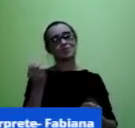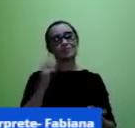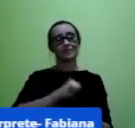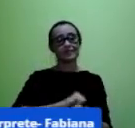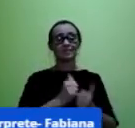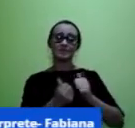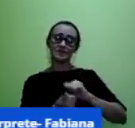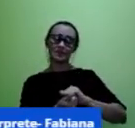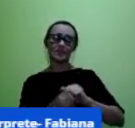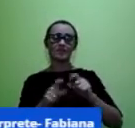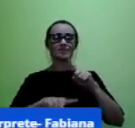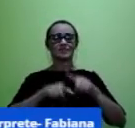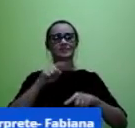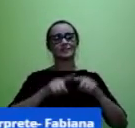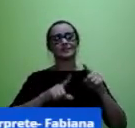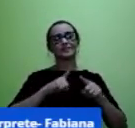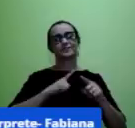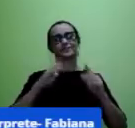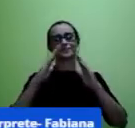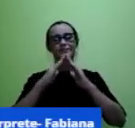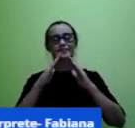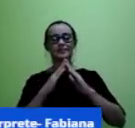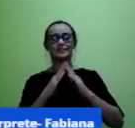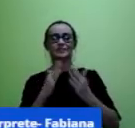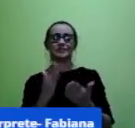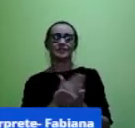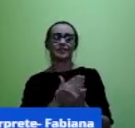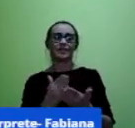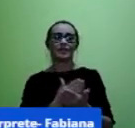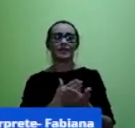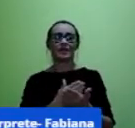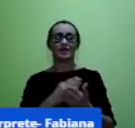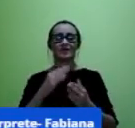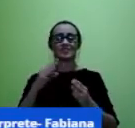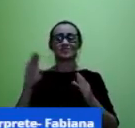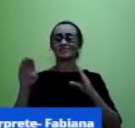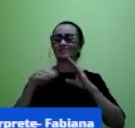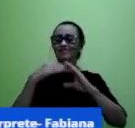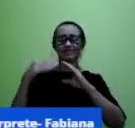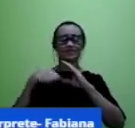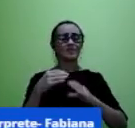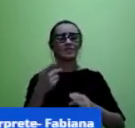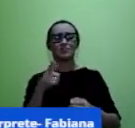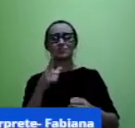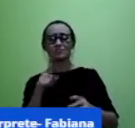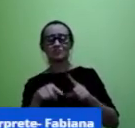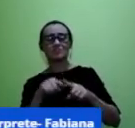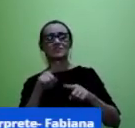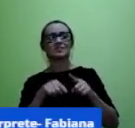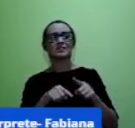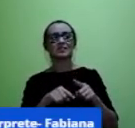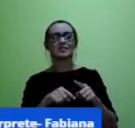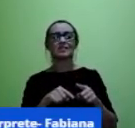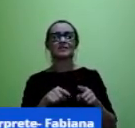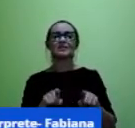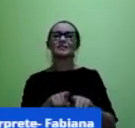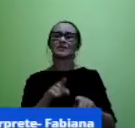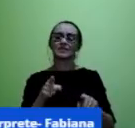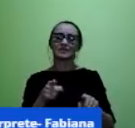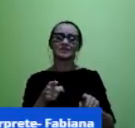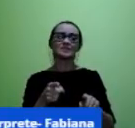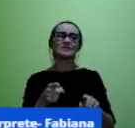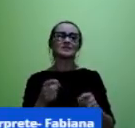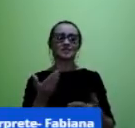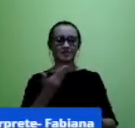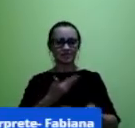acontecido bastante. Às vezes vem a mensagem, pro, eu não tenho isso, pro, eu não tenho aquilo. Então aí essa interação acontece bastante nas